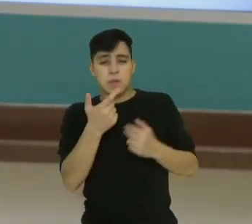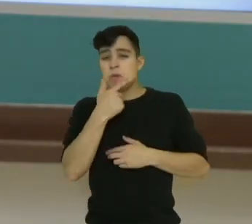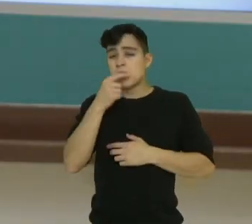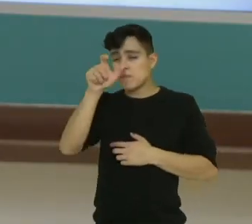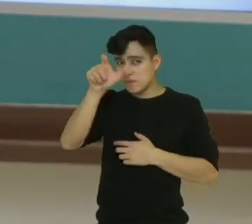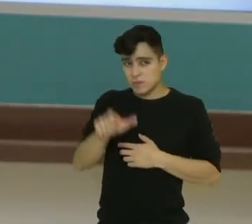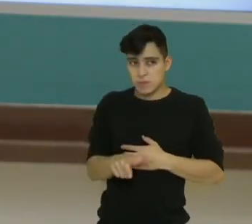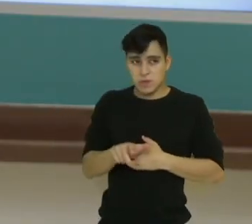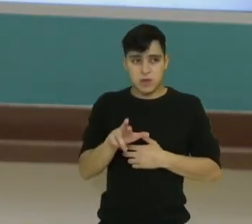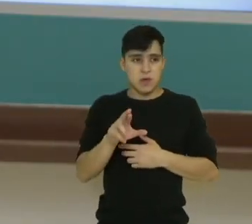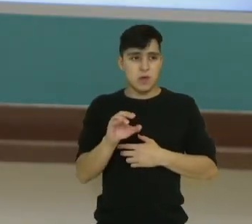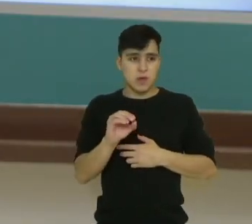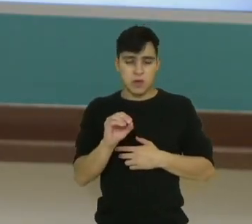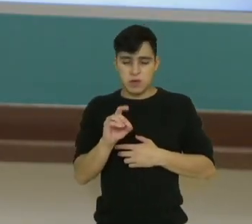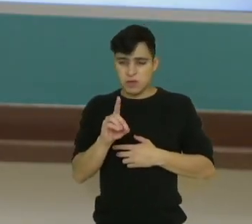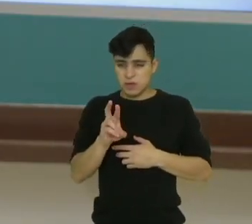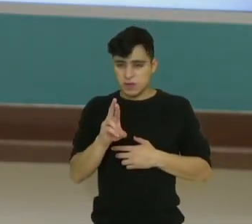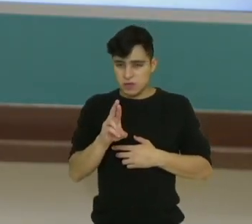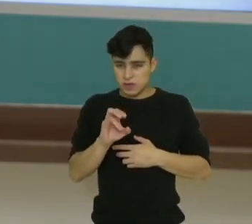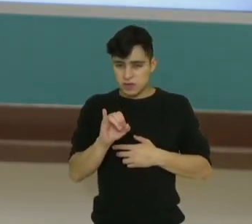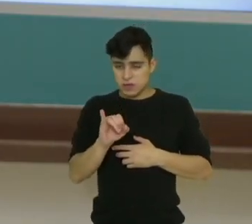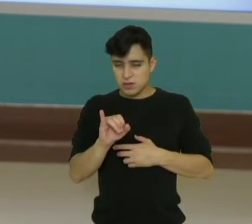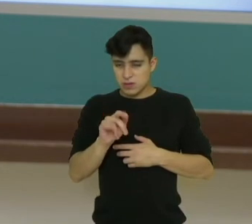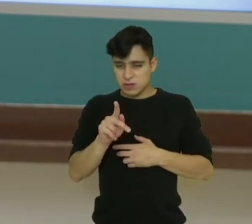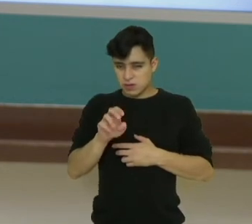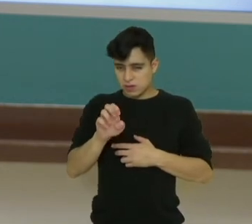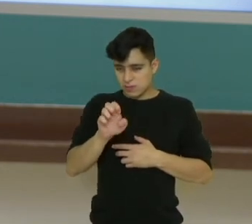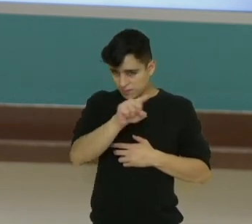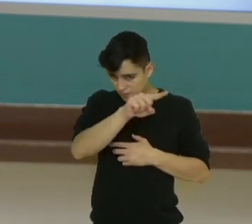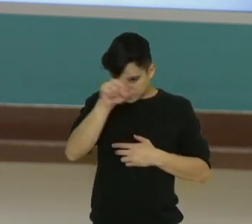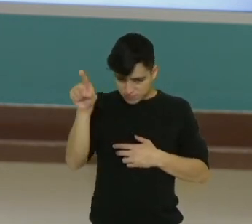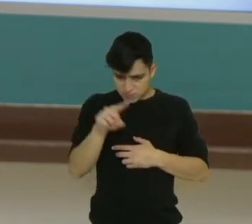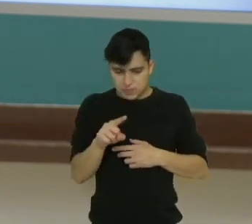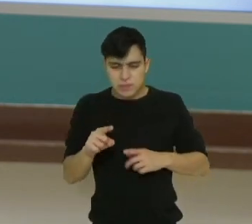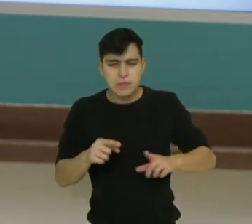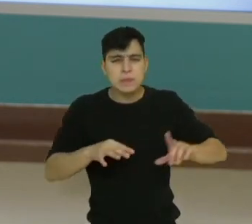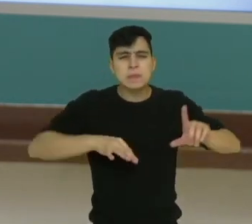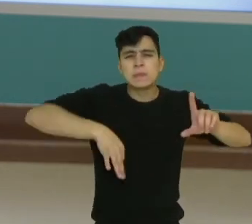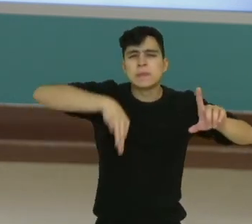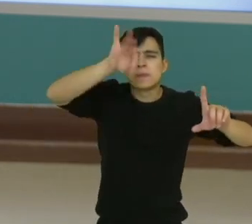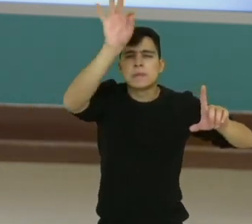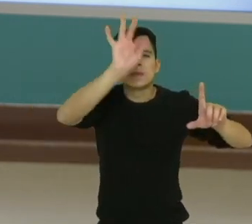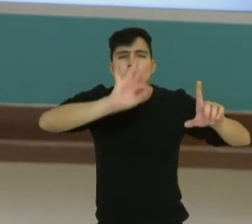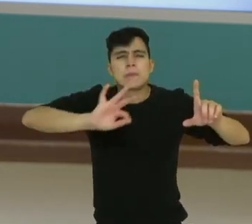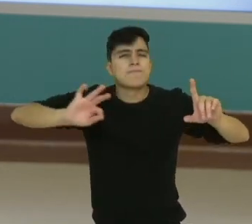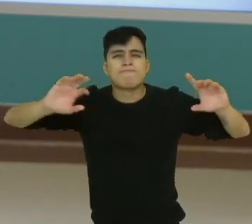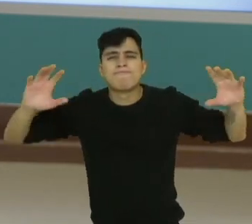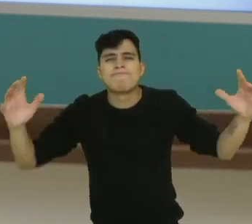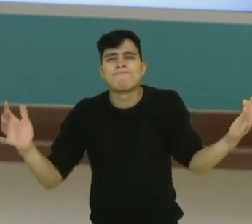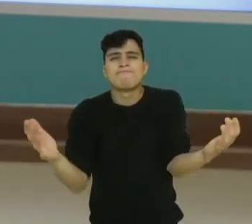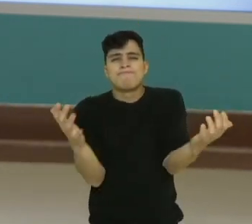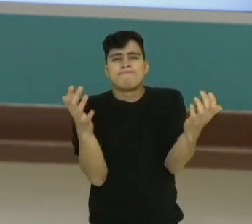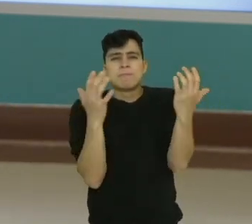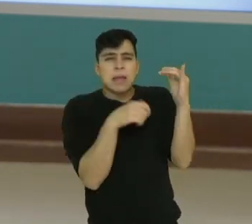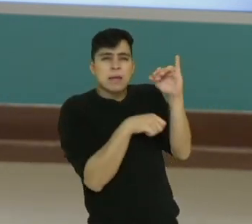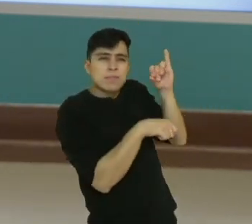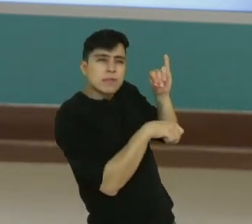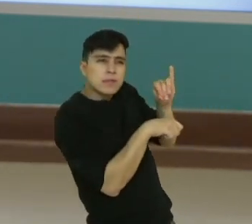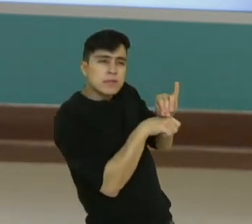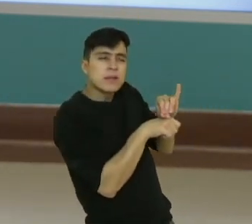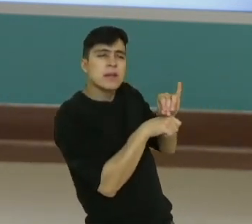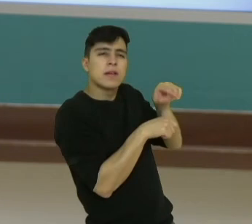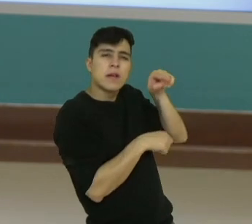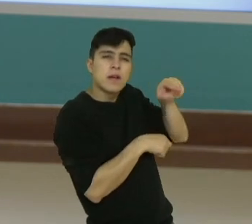obra para exaltar a origem da cidade asteca, da capital do México, né? Por quê? Porque os livros